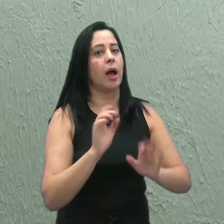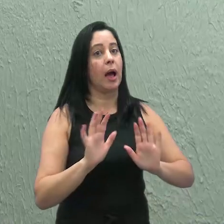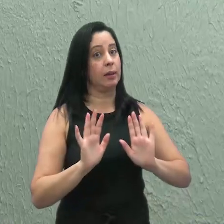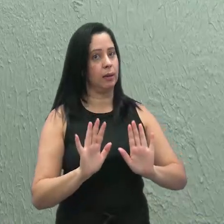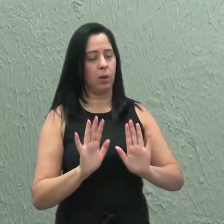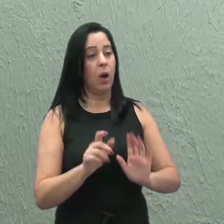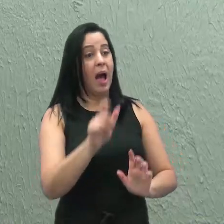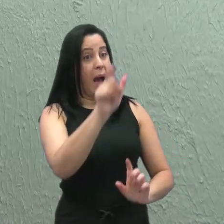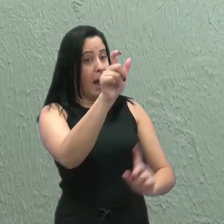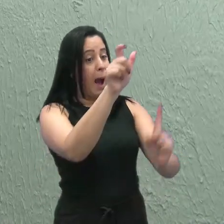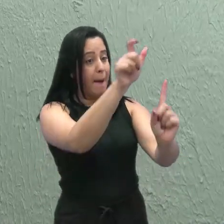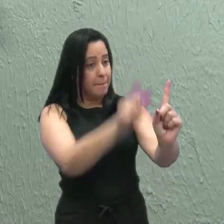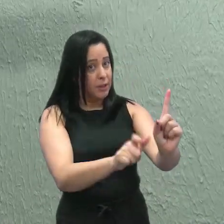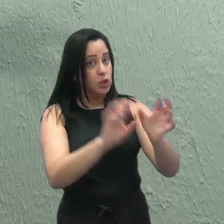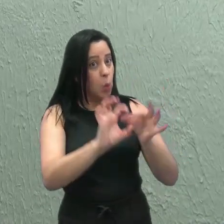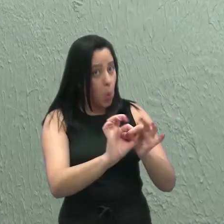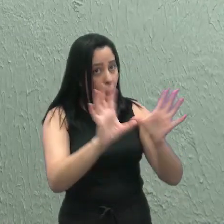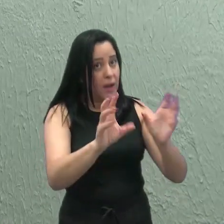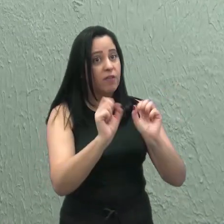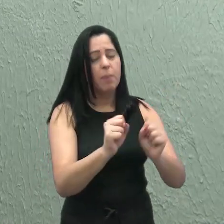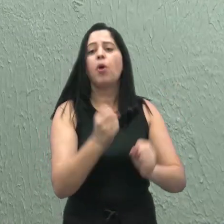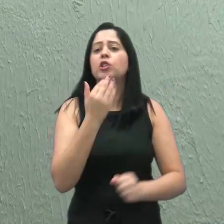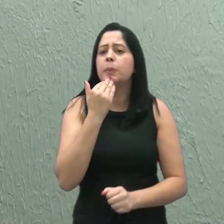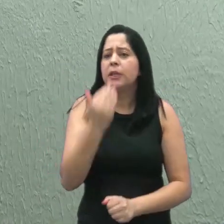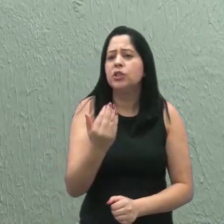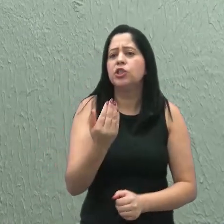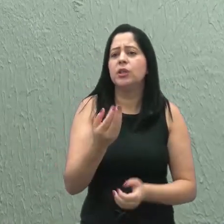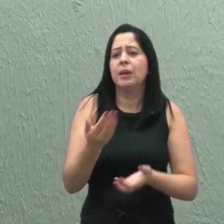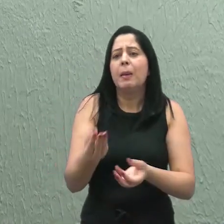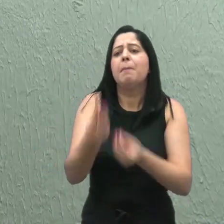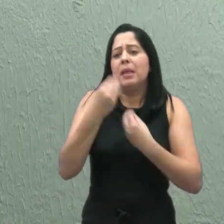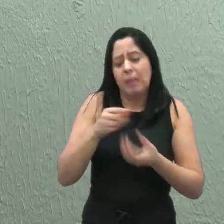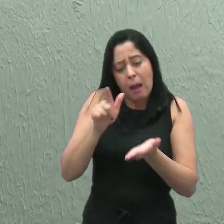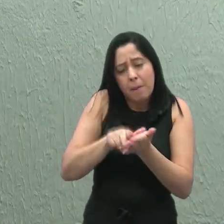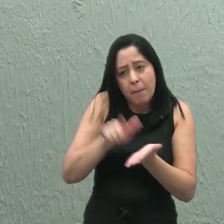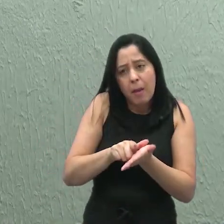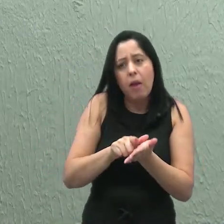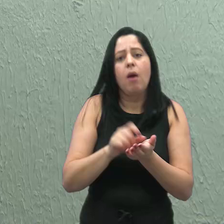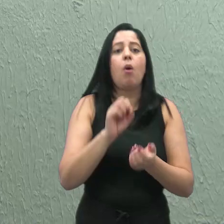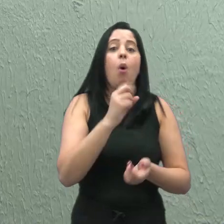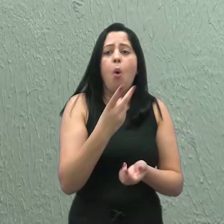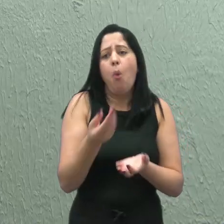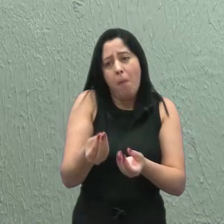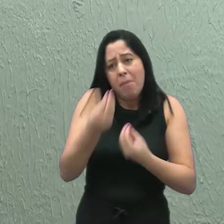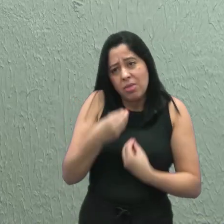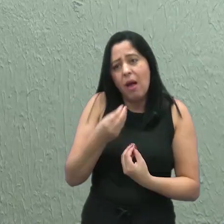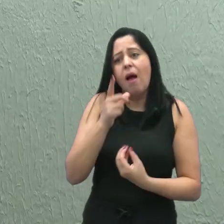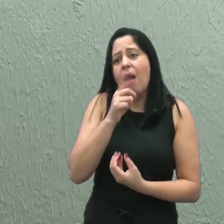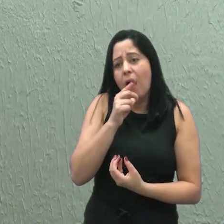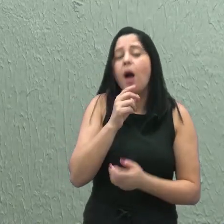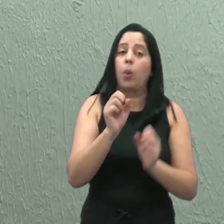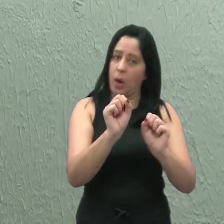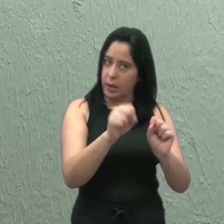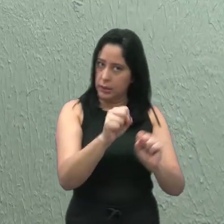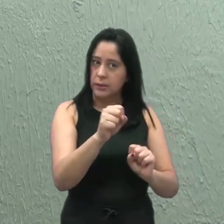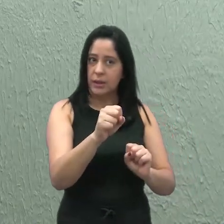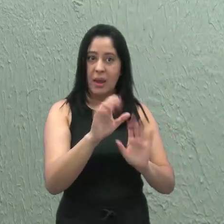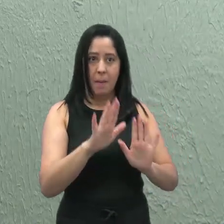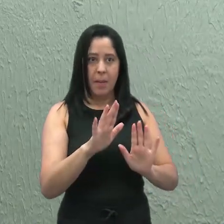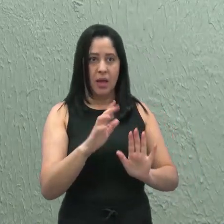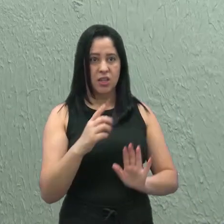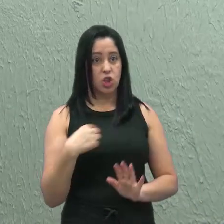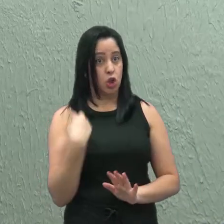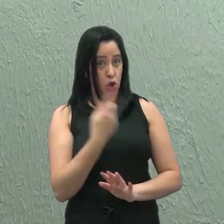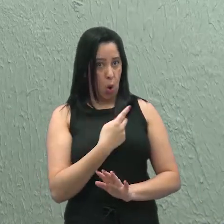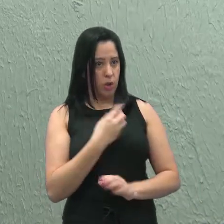a gente deixa que a pessoa peça pegar um lencinho, eu gostaria de um copo d'água, aí a gente vai lá e serve a pessoa. Mas a gente